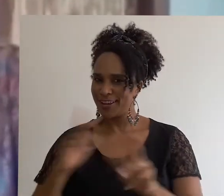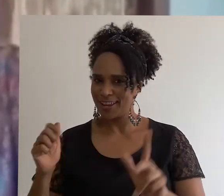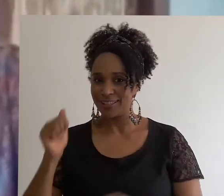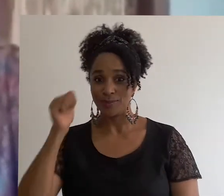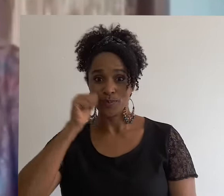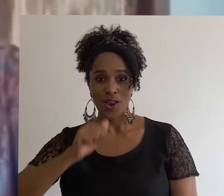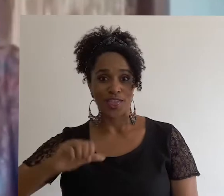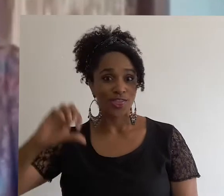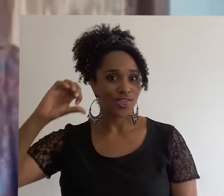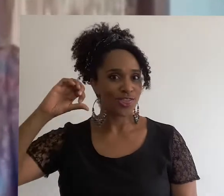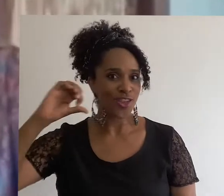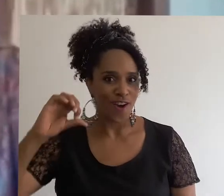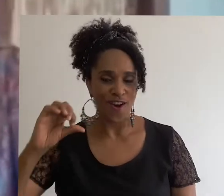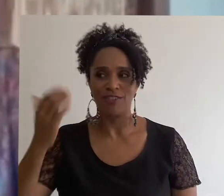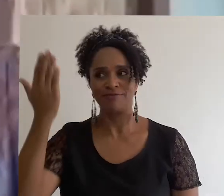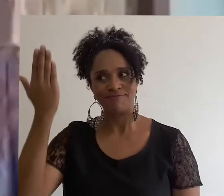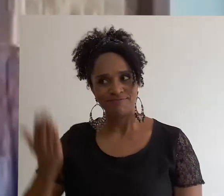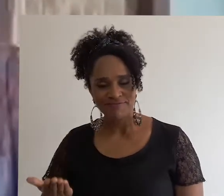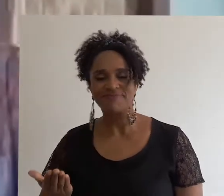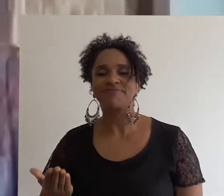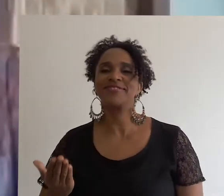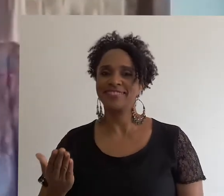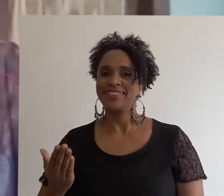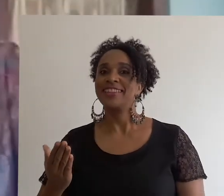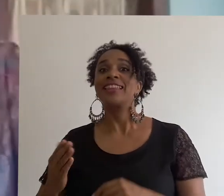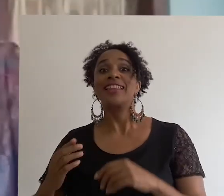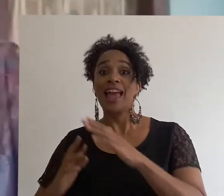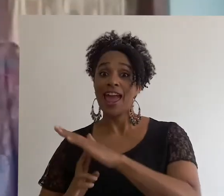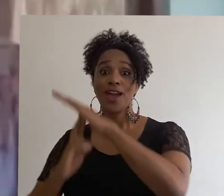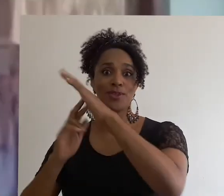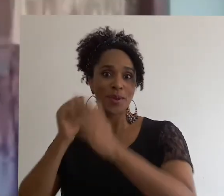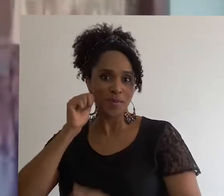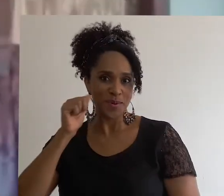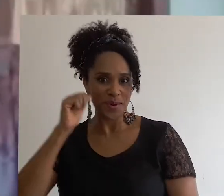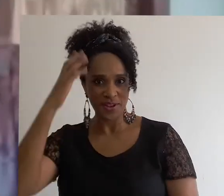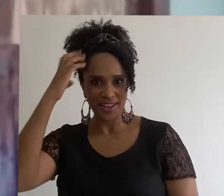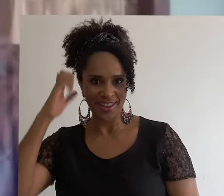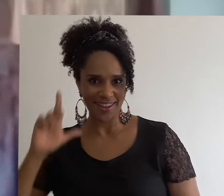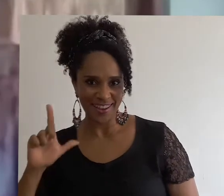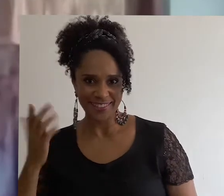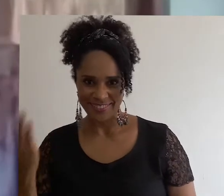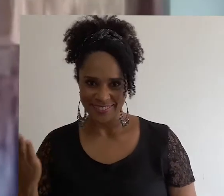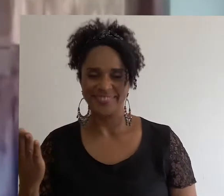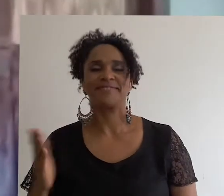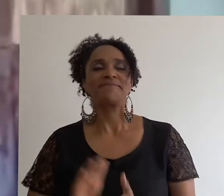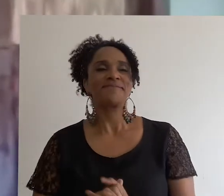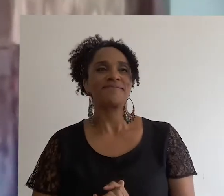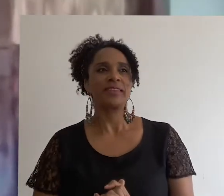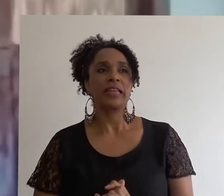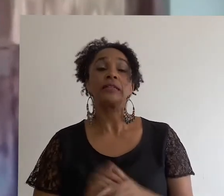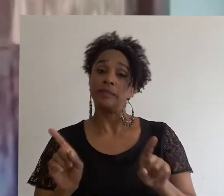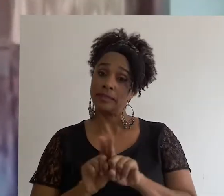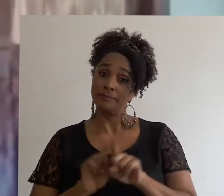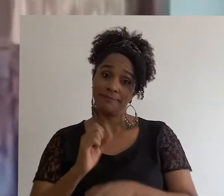mulheres, incluindo a professora Luzia, nossa reitora, e nosso primeiro desafio esse ano foi o enfrentamento